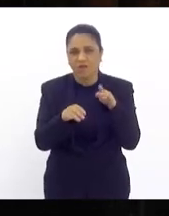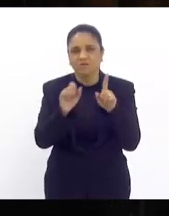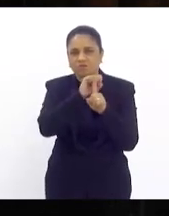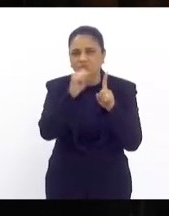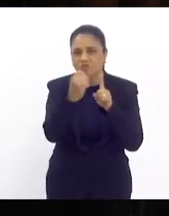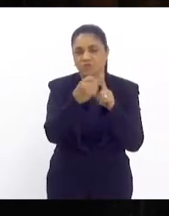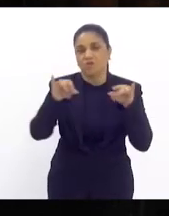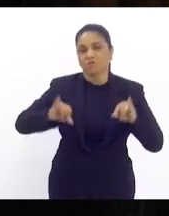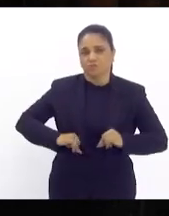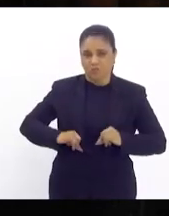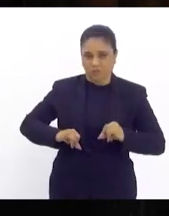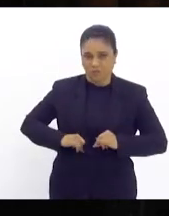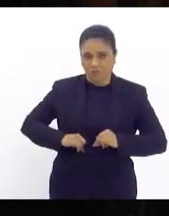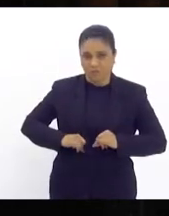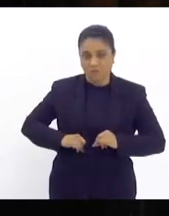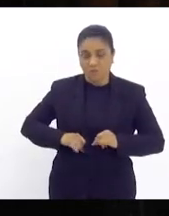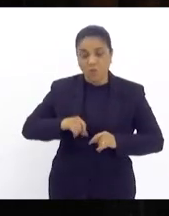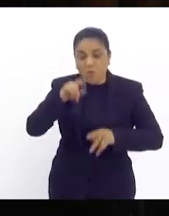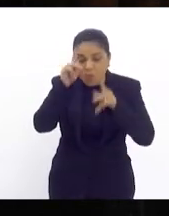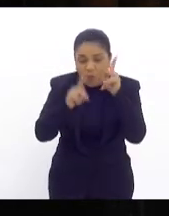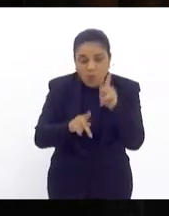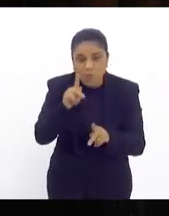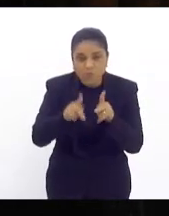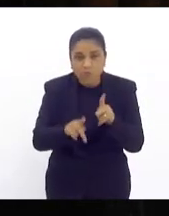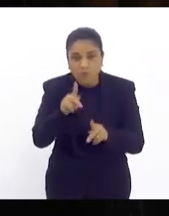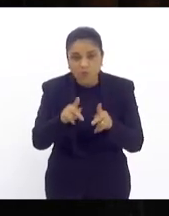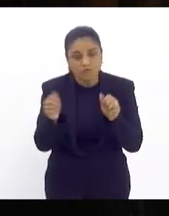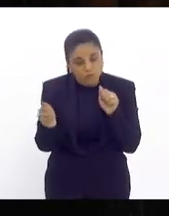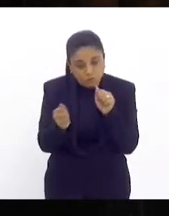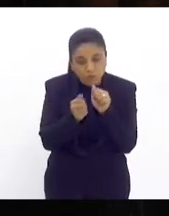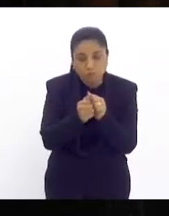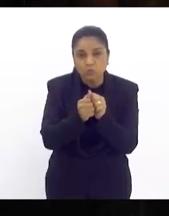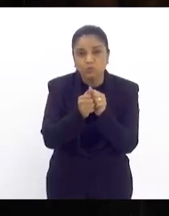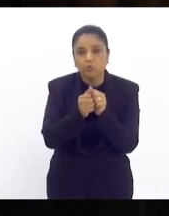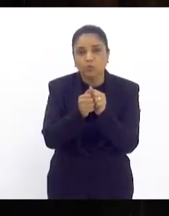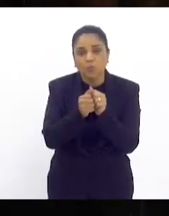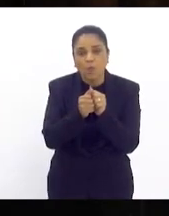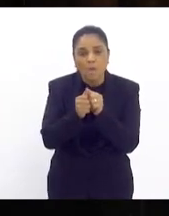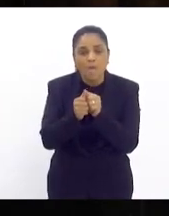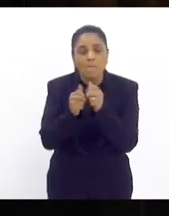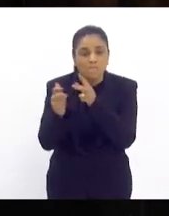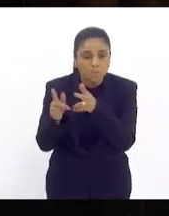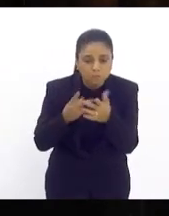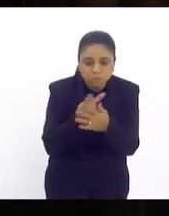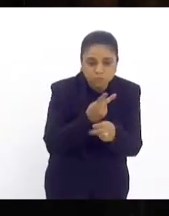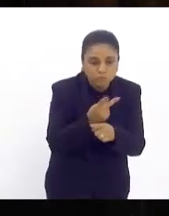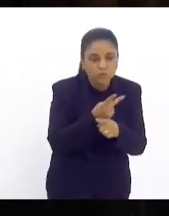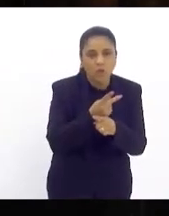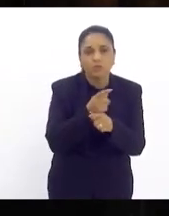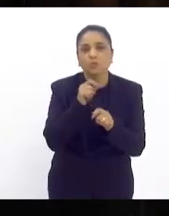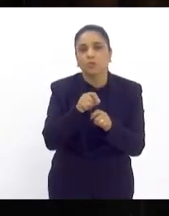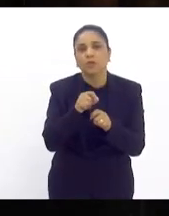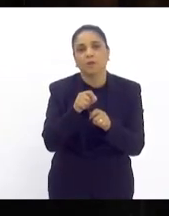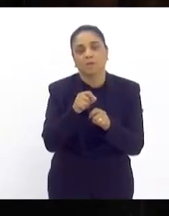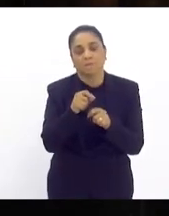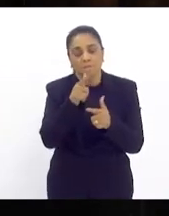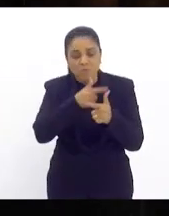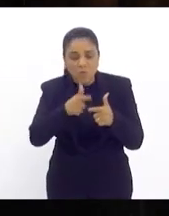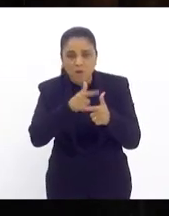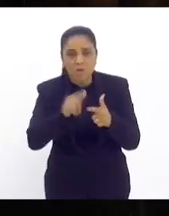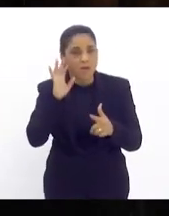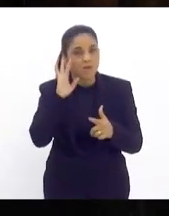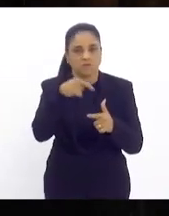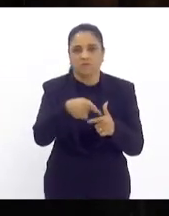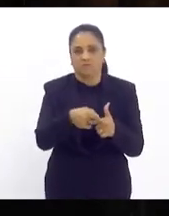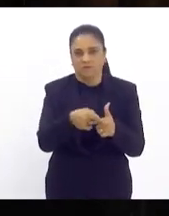aonde o povo precisa que as autoridades estão estejam então quando eu vou